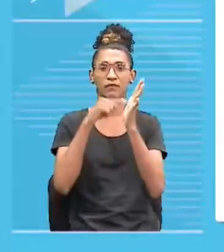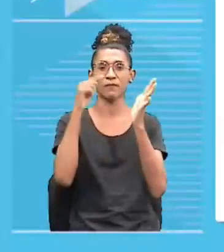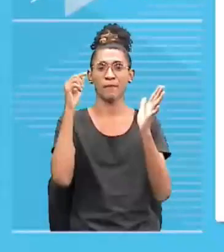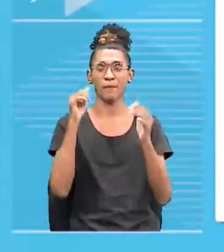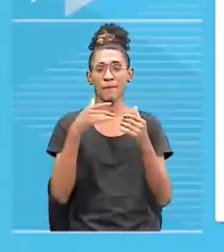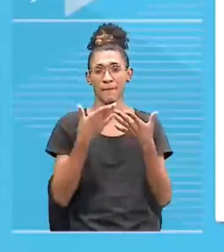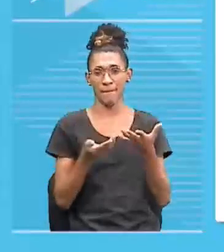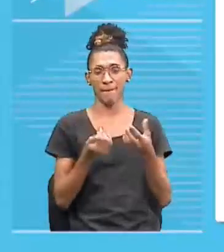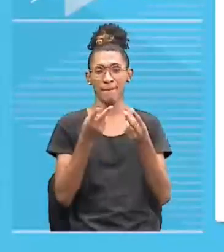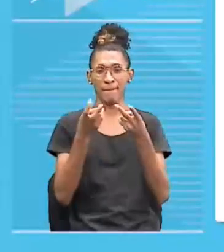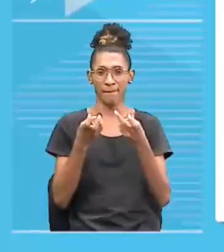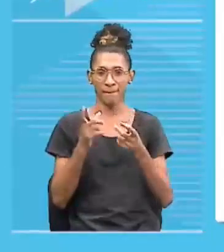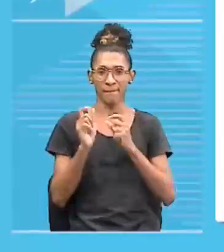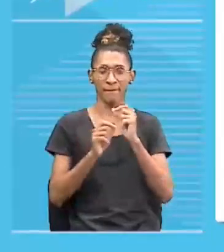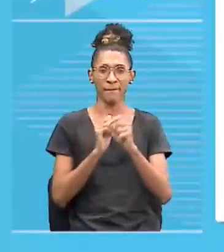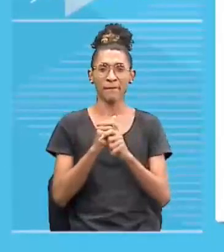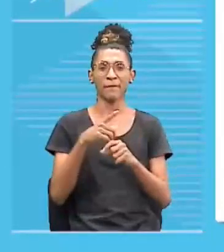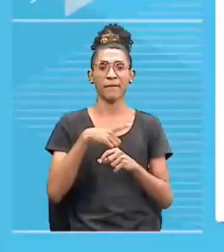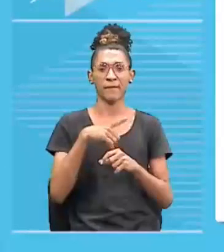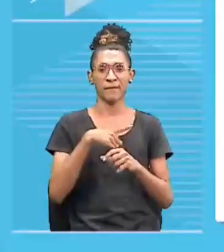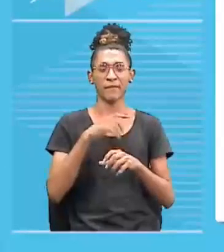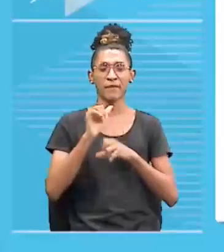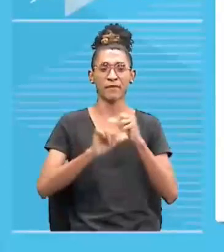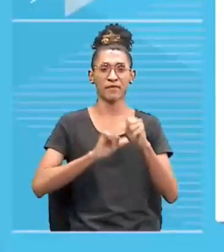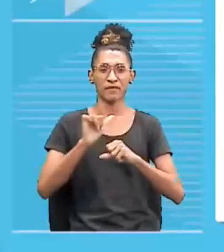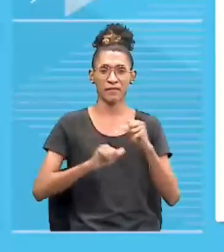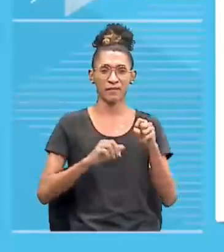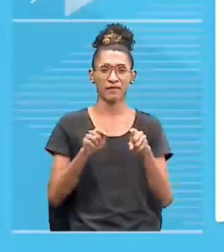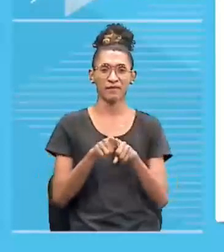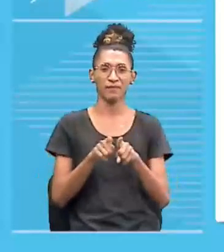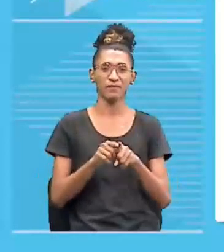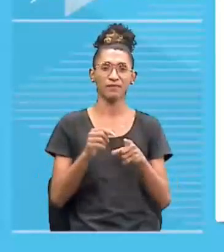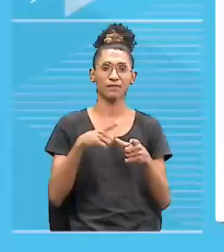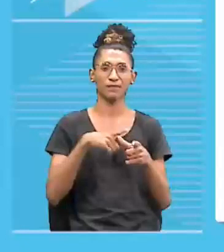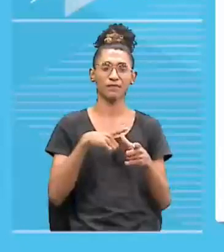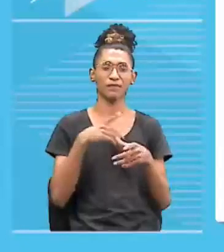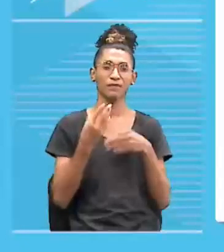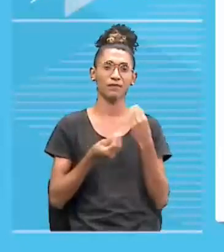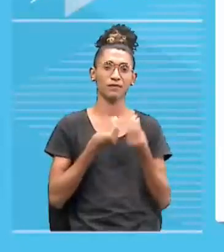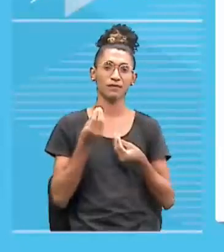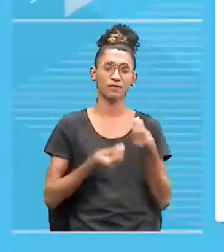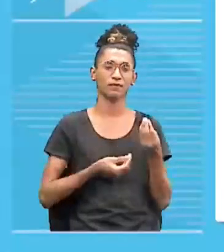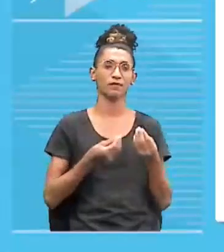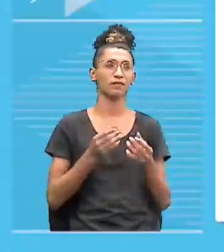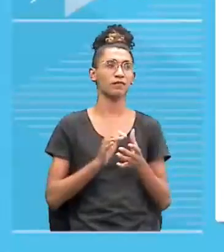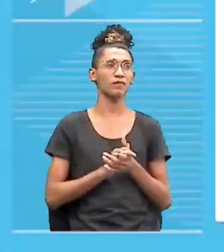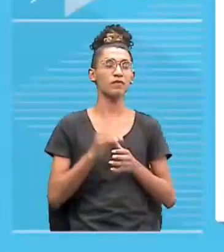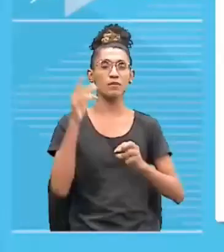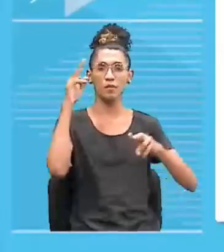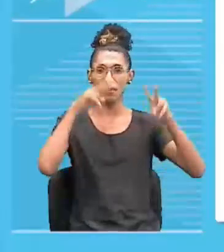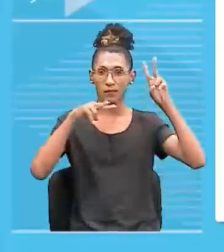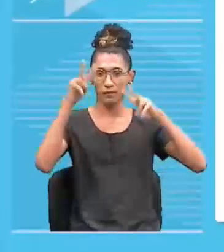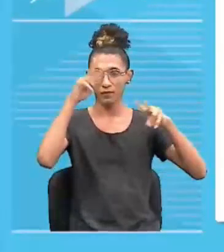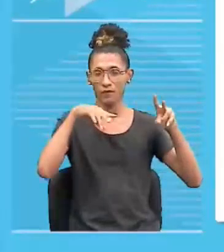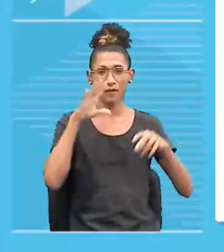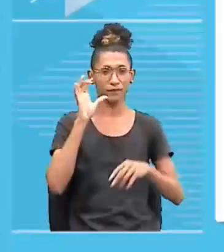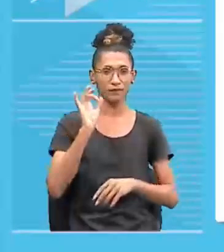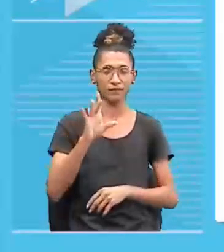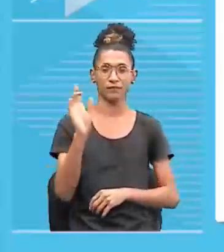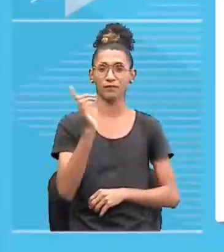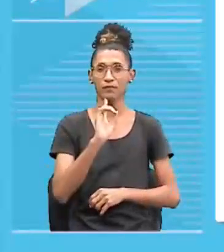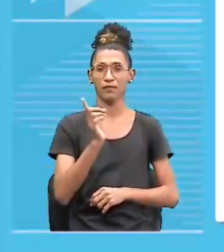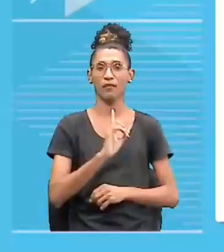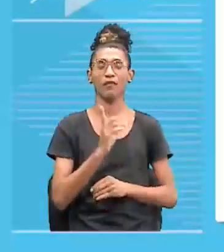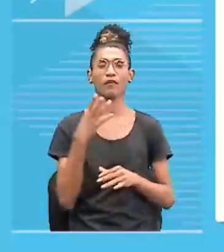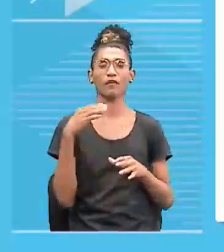Então percebam que houve mudanças, e houve mudança não só de uma forma visual, não só